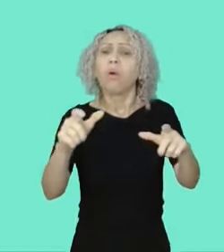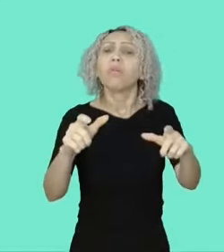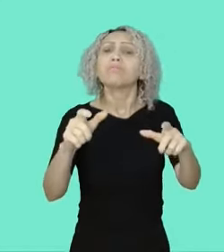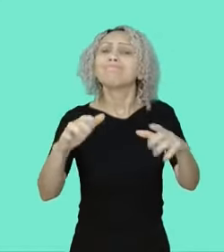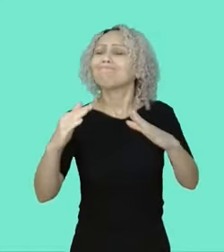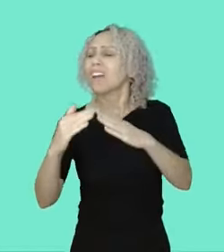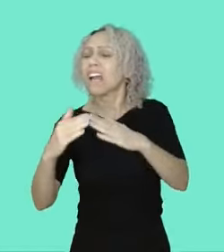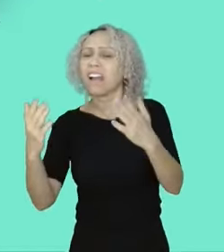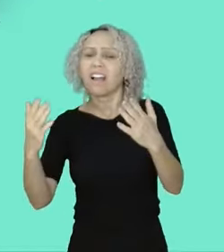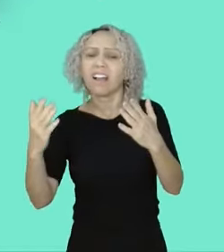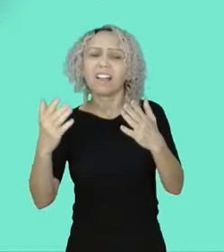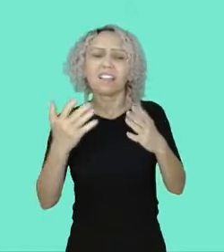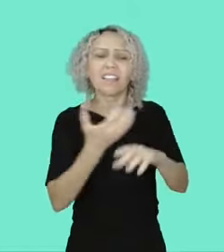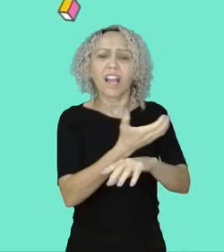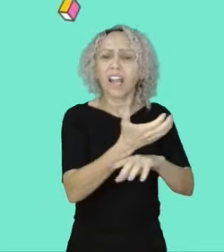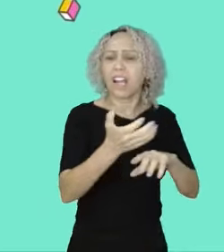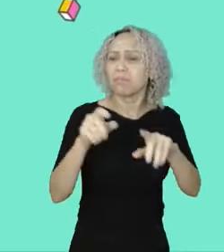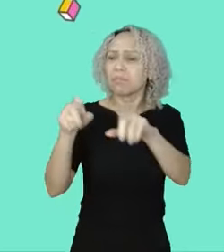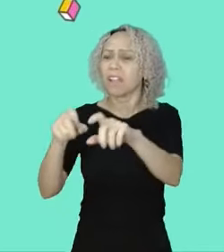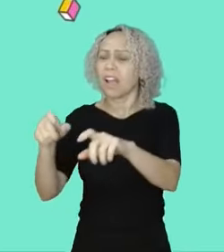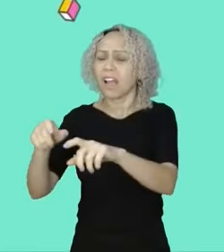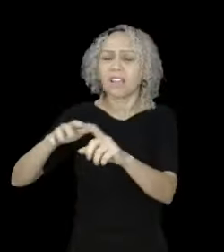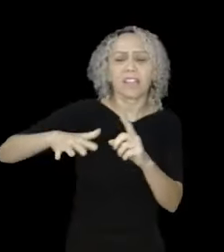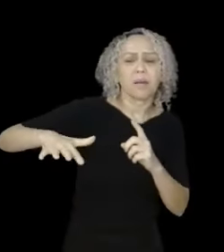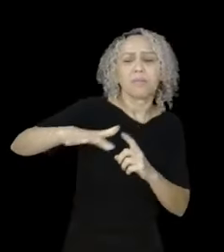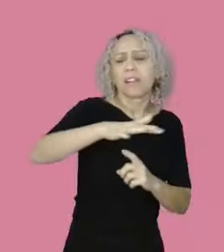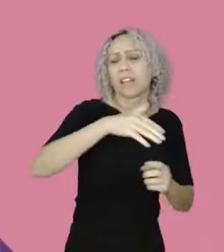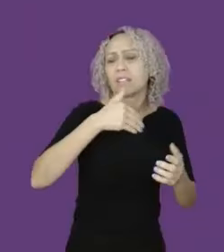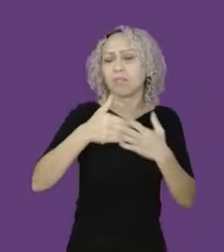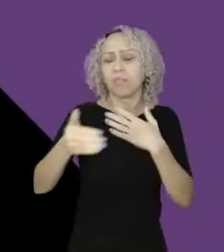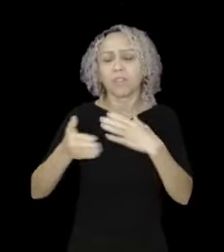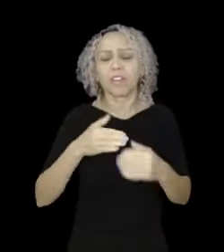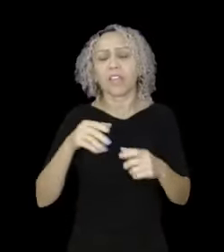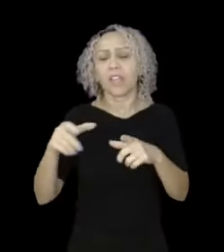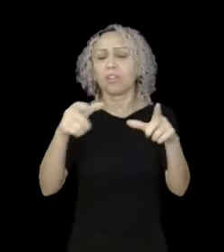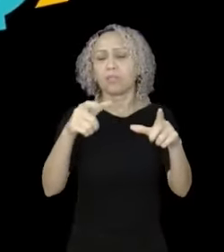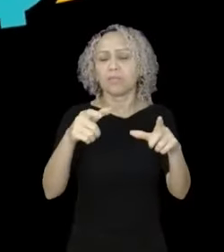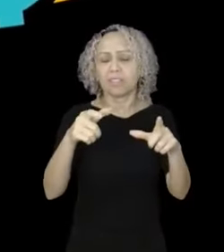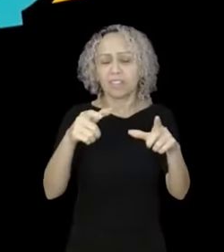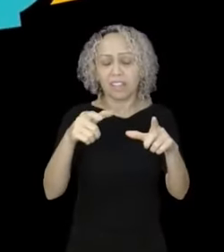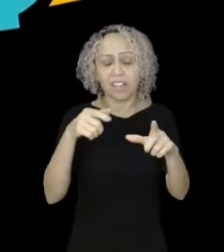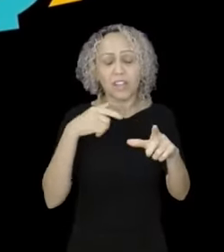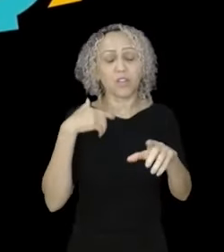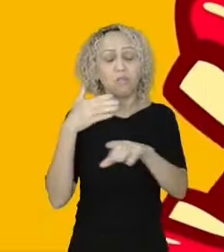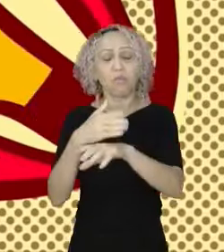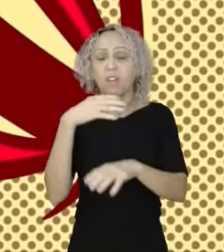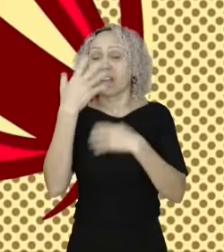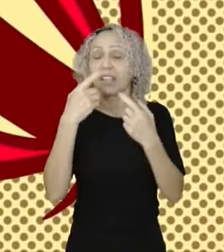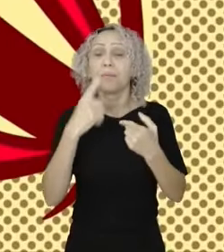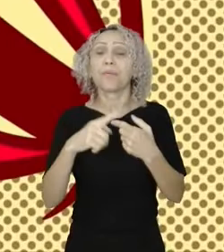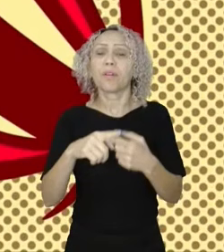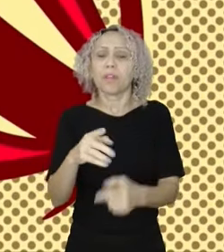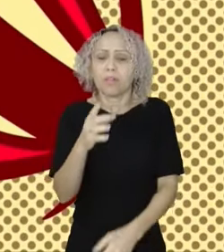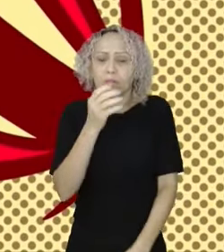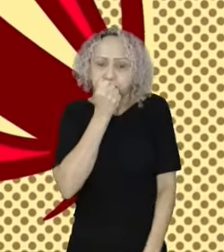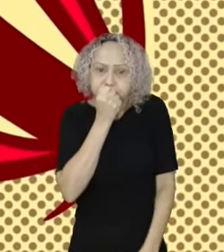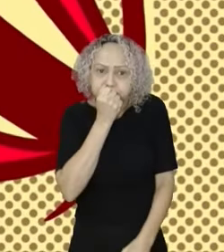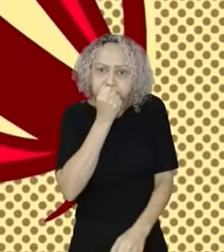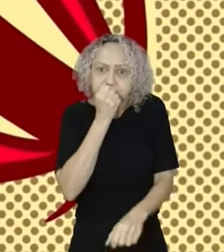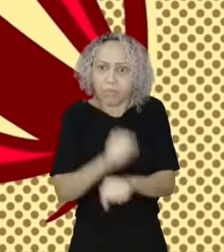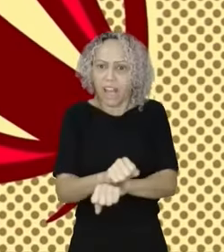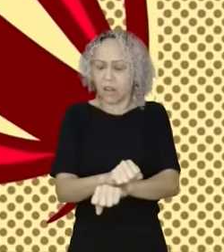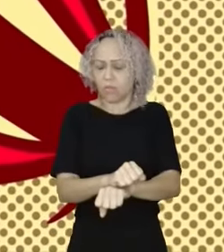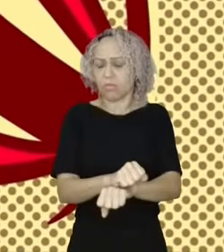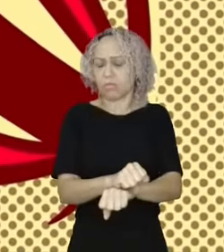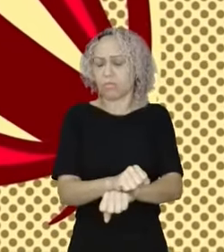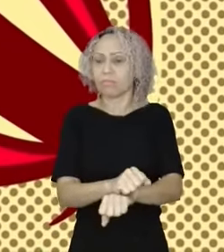casa no campo na rua ou na praça chega de mordaça agora eu